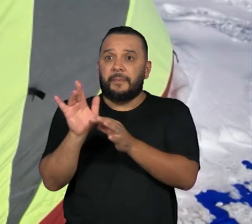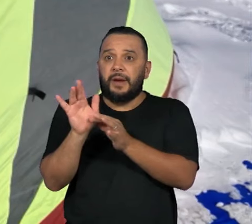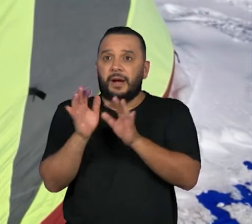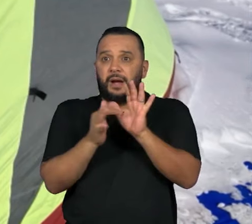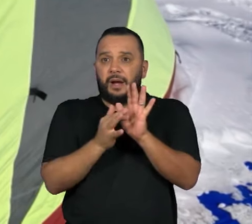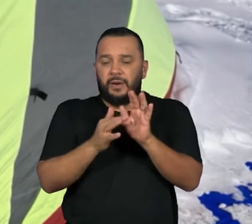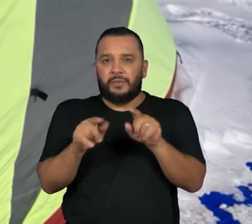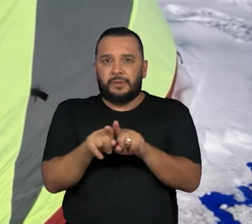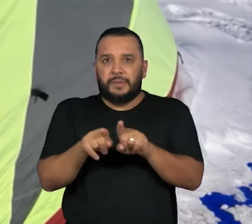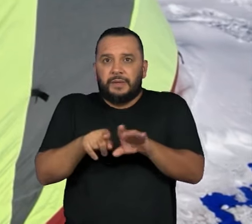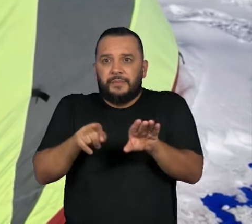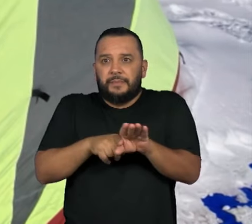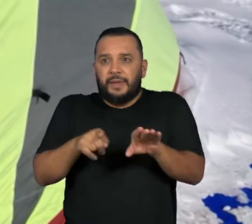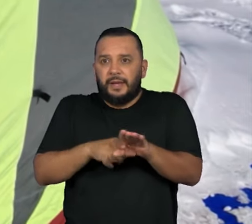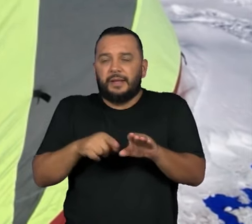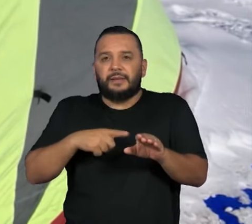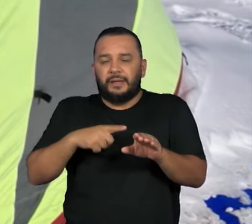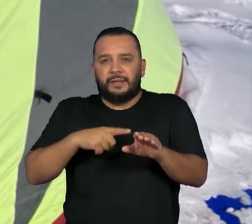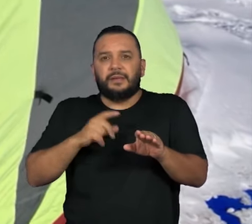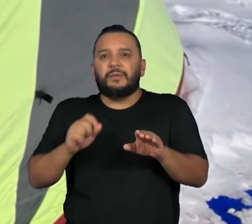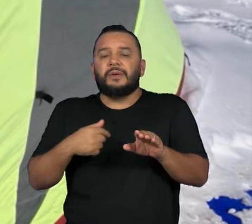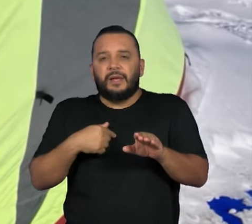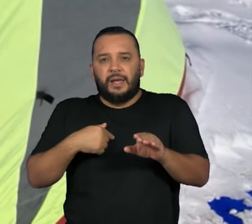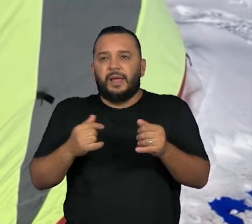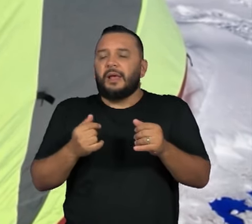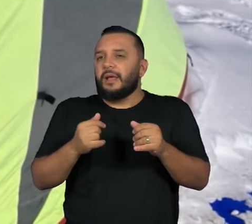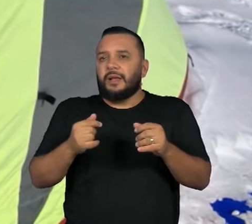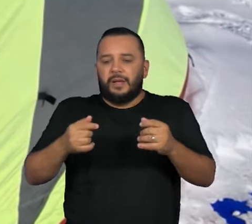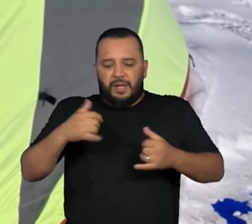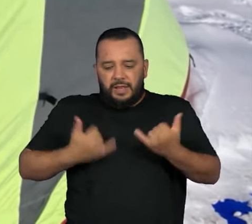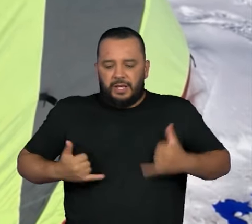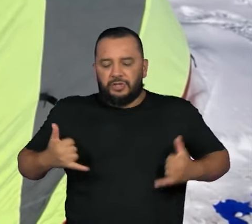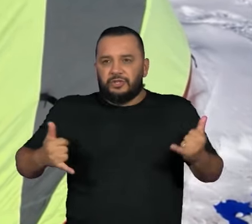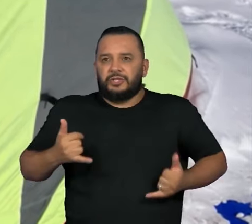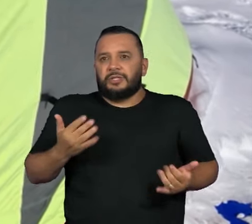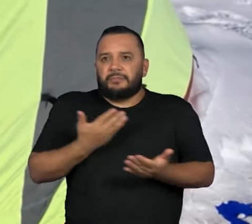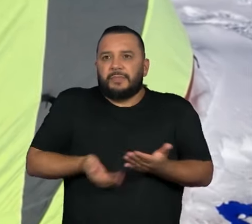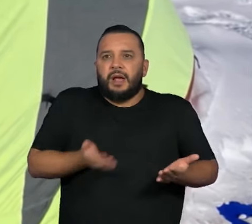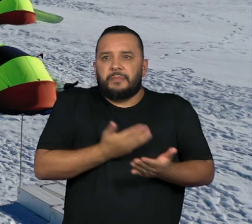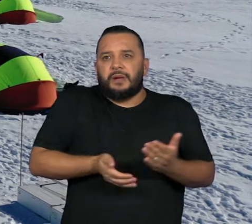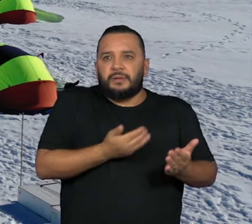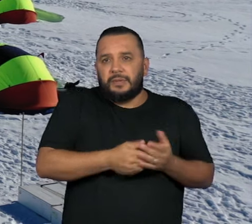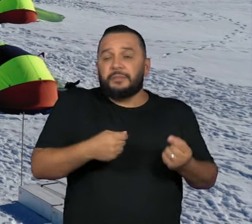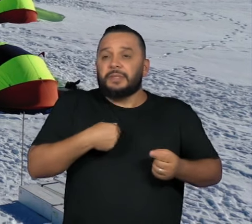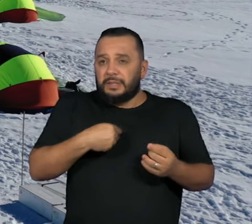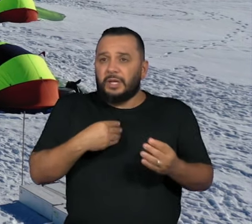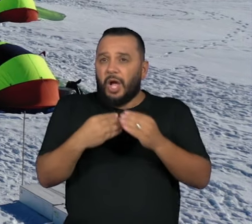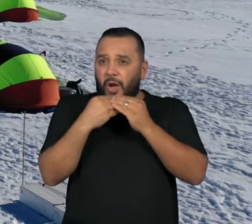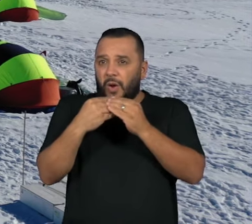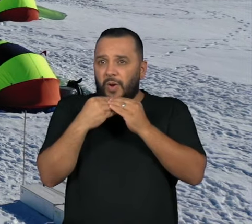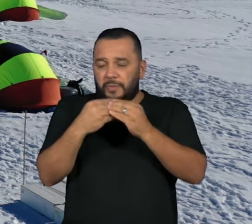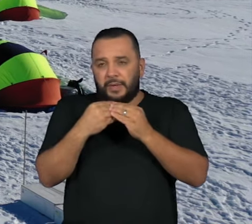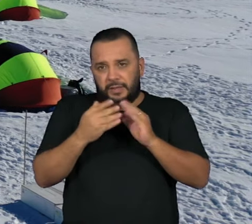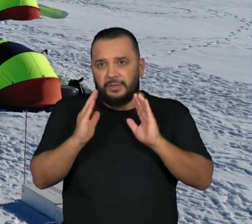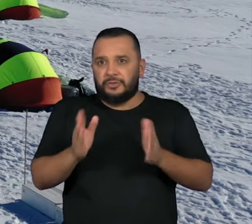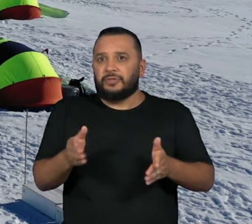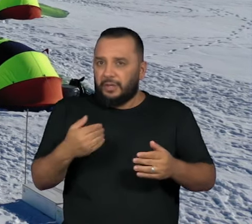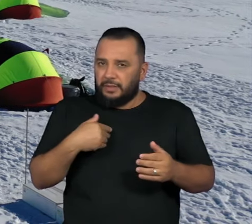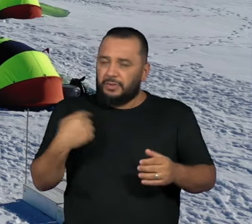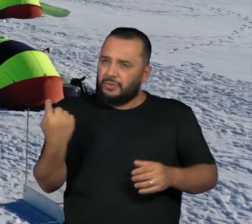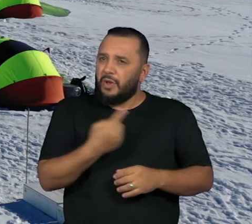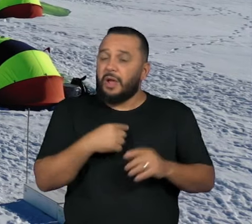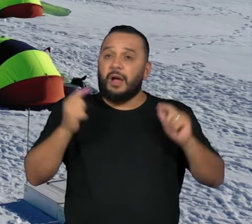a face, mas o importante é entendermos que nós não estamos lá pela aventura, nós estamos para resolver questões